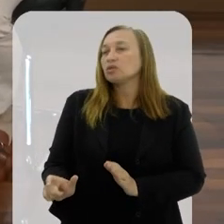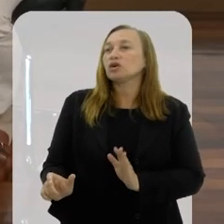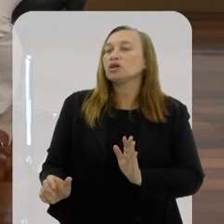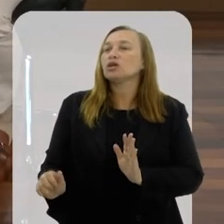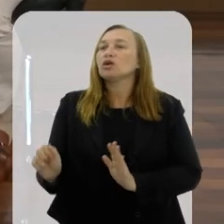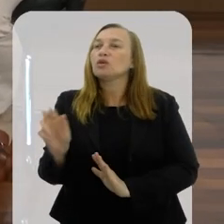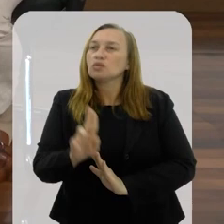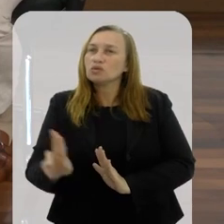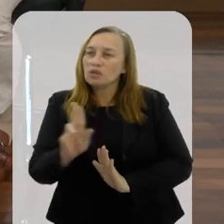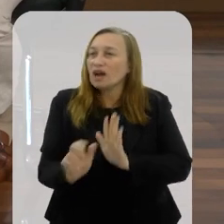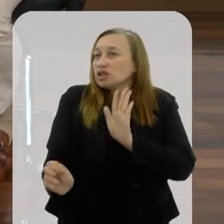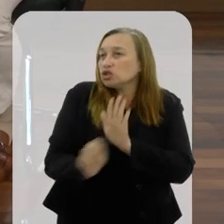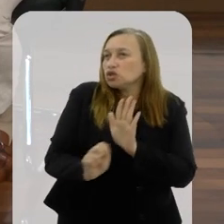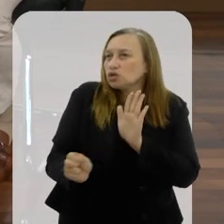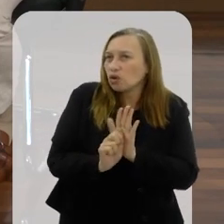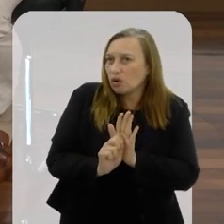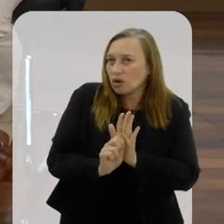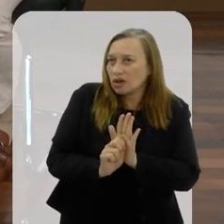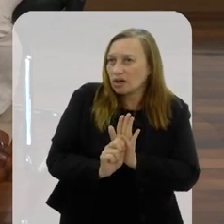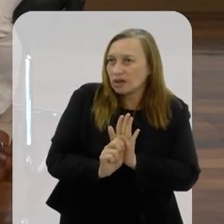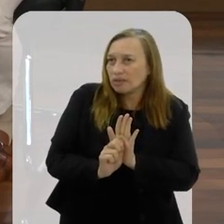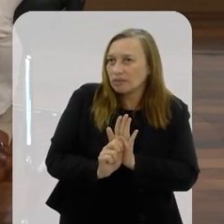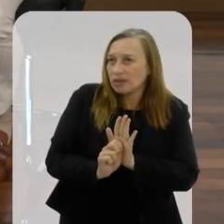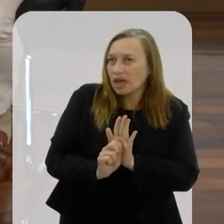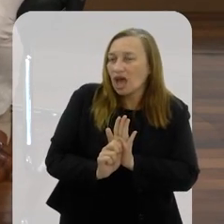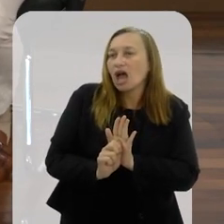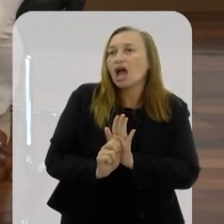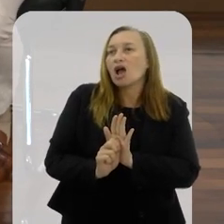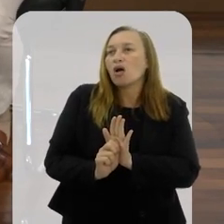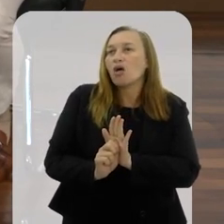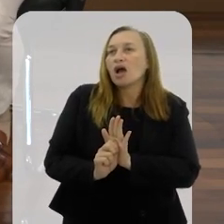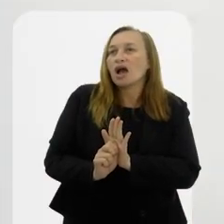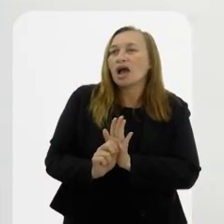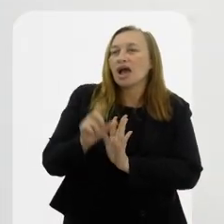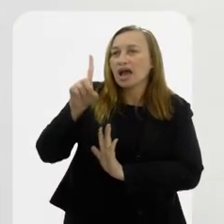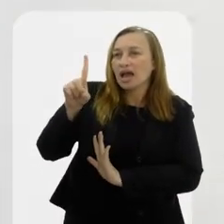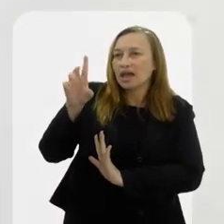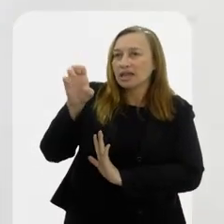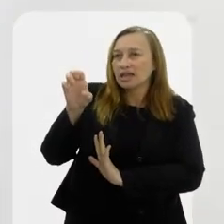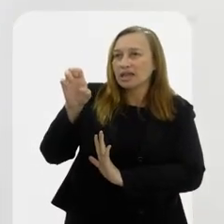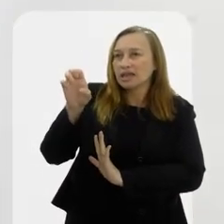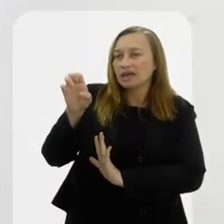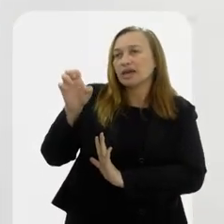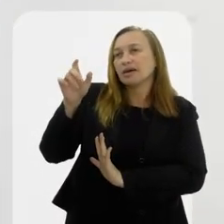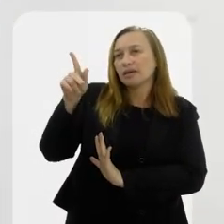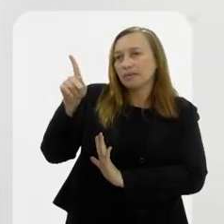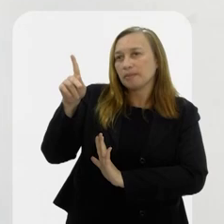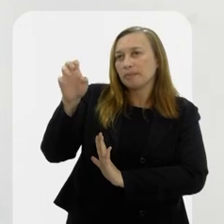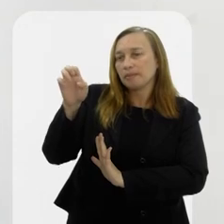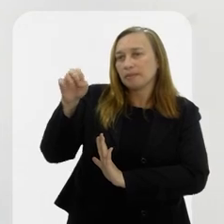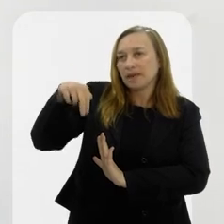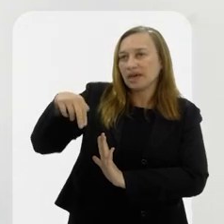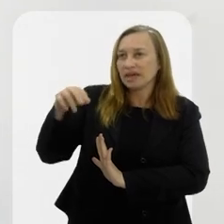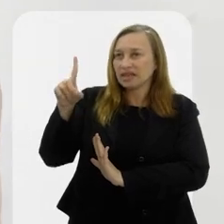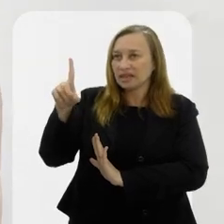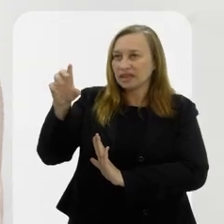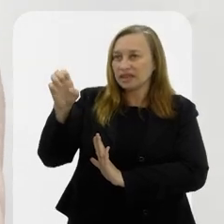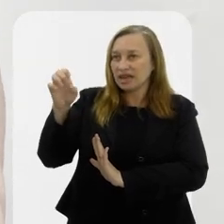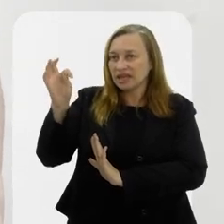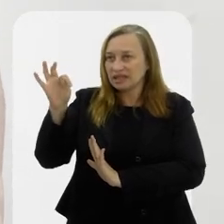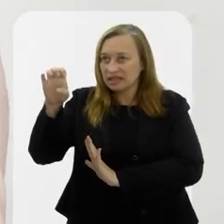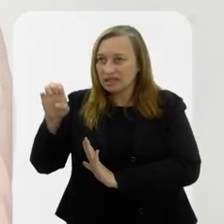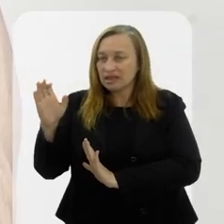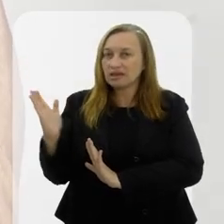Com dependência química, né? Desculpe ter falado em inglês aqui, o dependente químico é